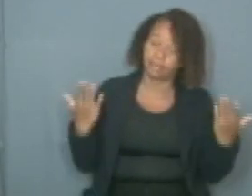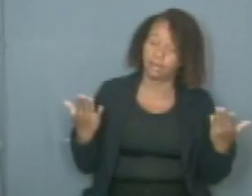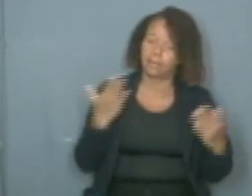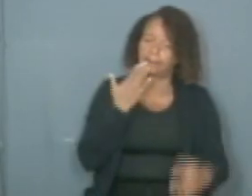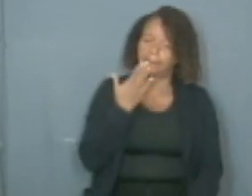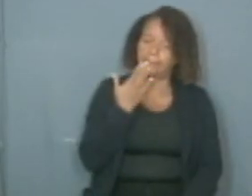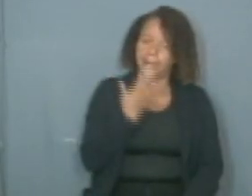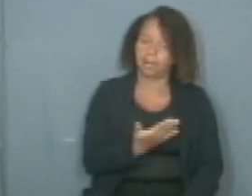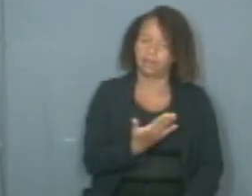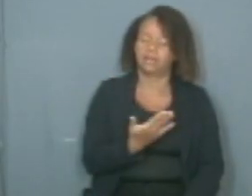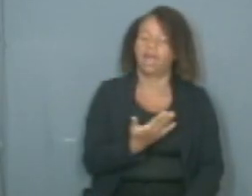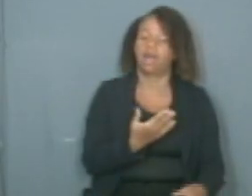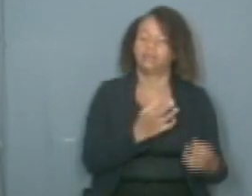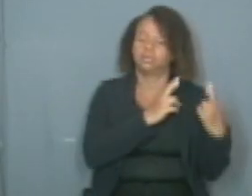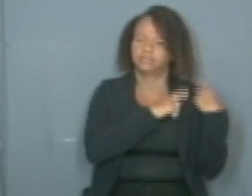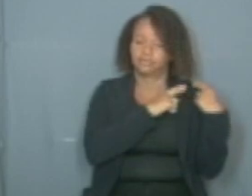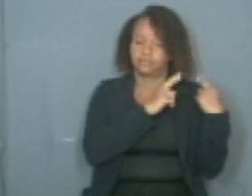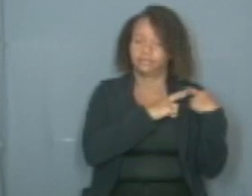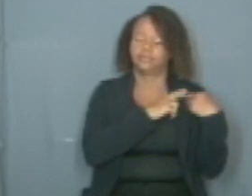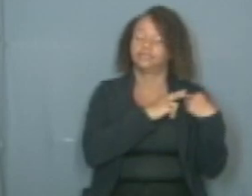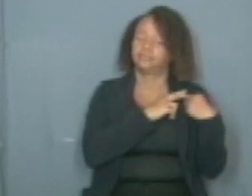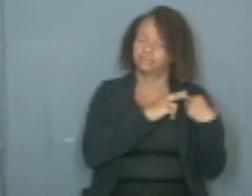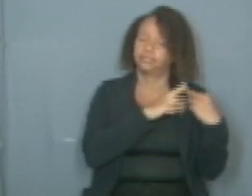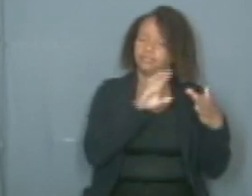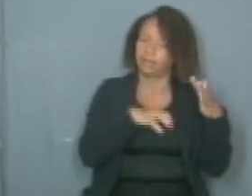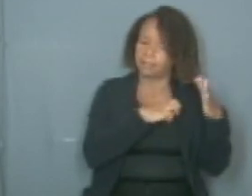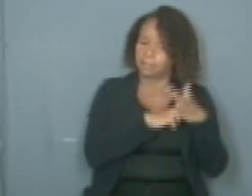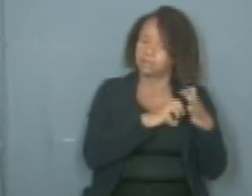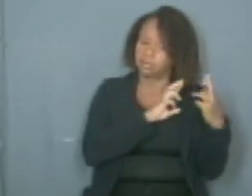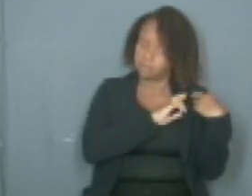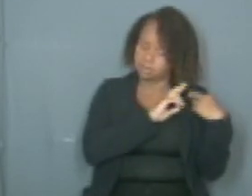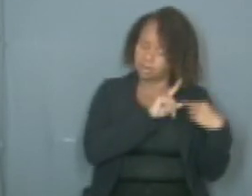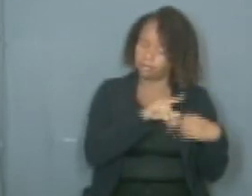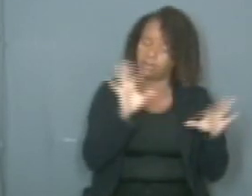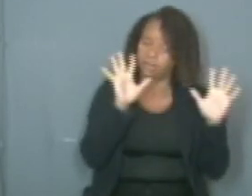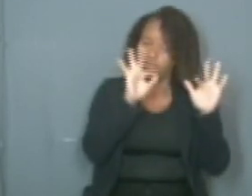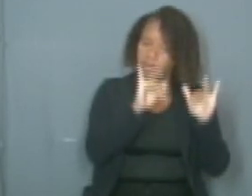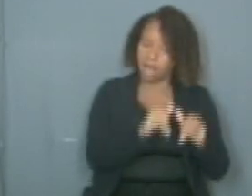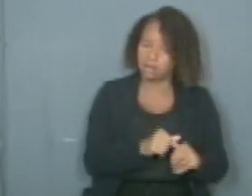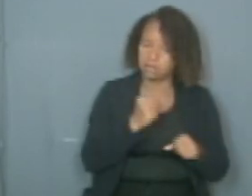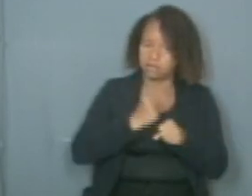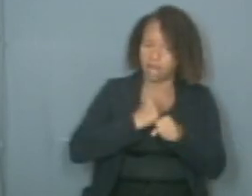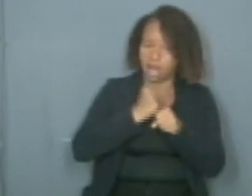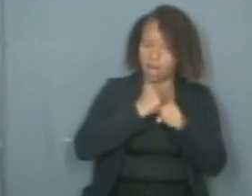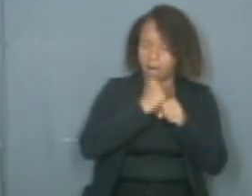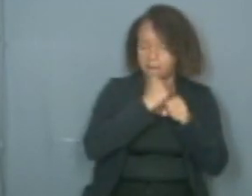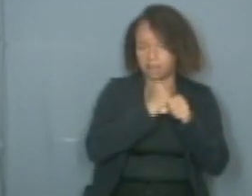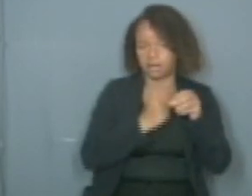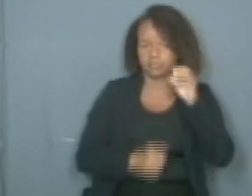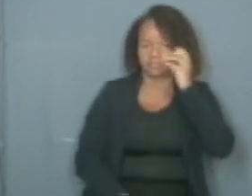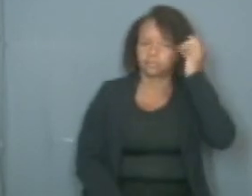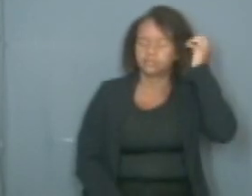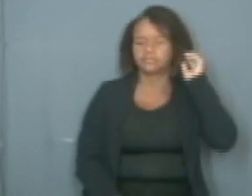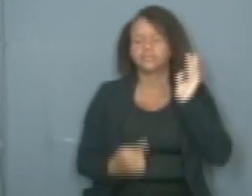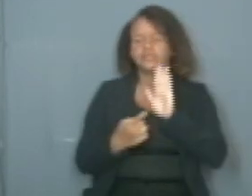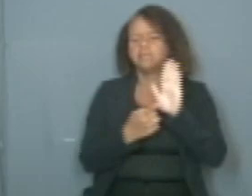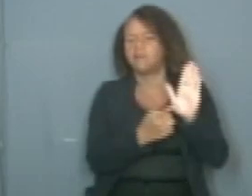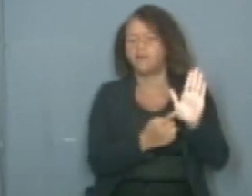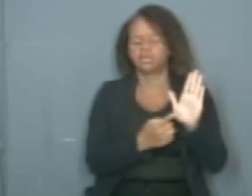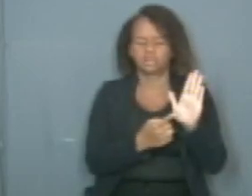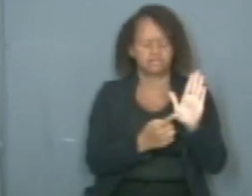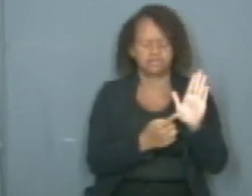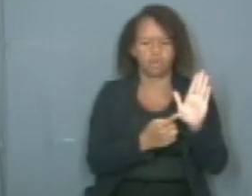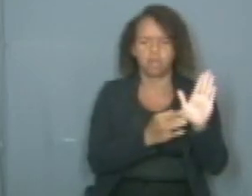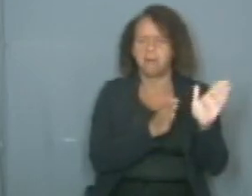pede, inclusive, a responsabilização da construtora para que termine essa obra e que se mostre que não foi uma